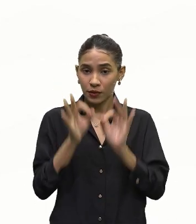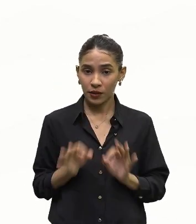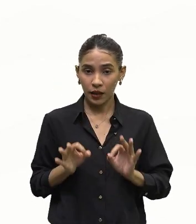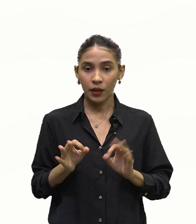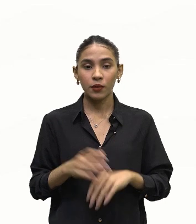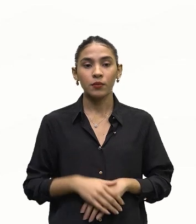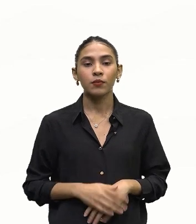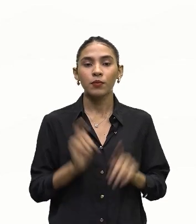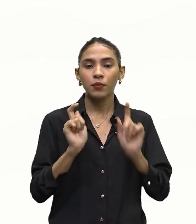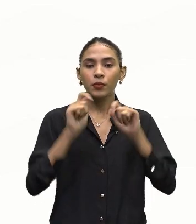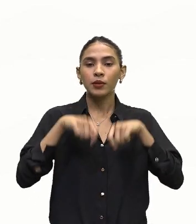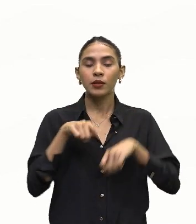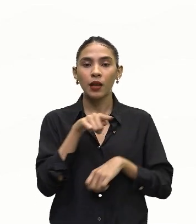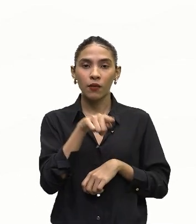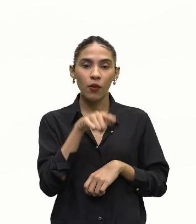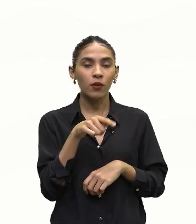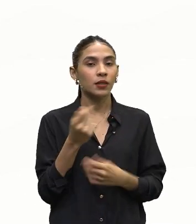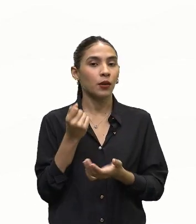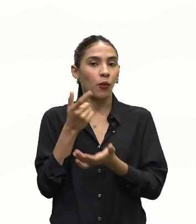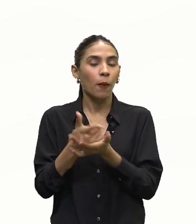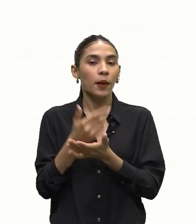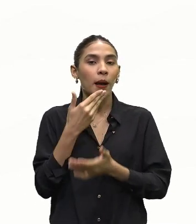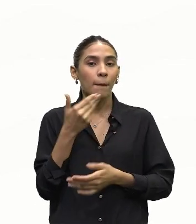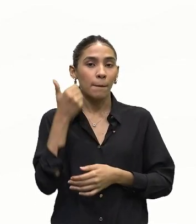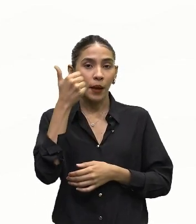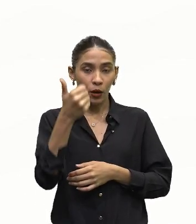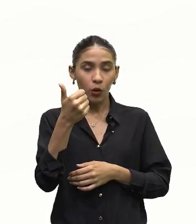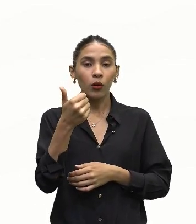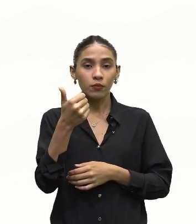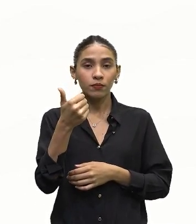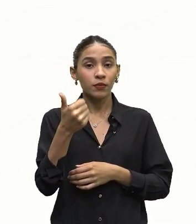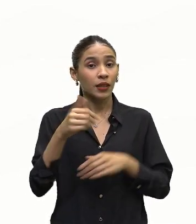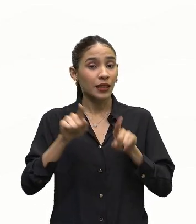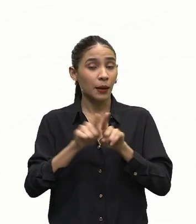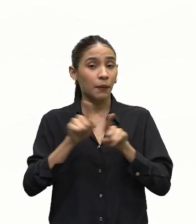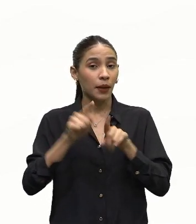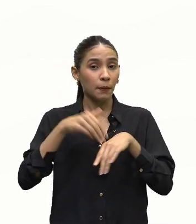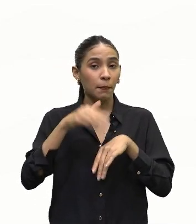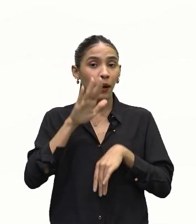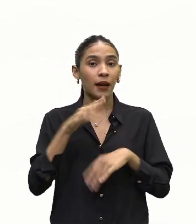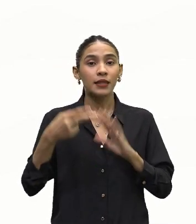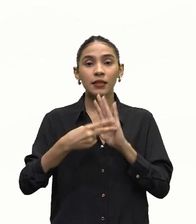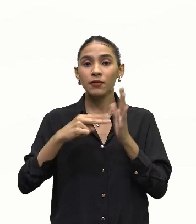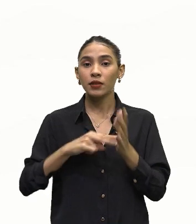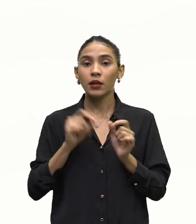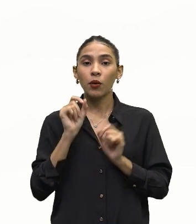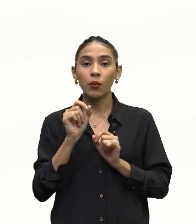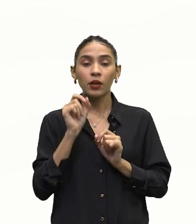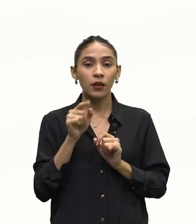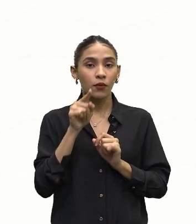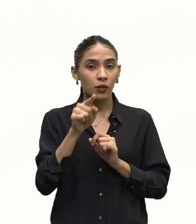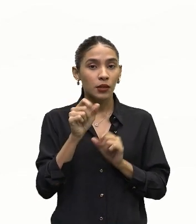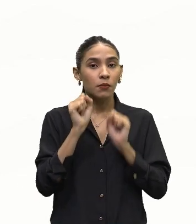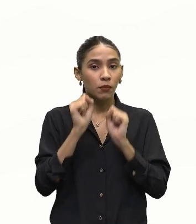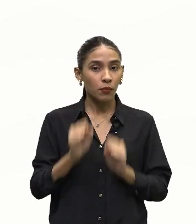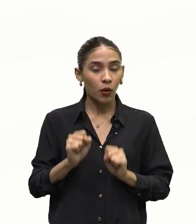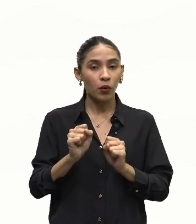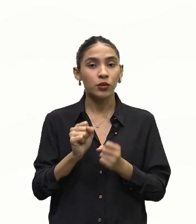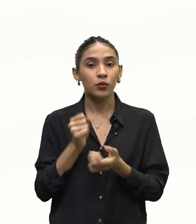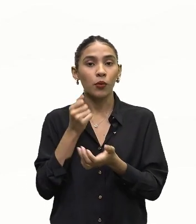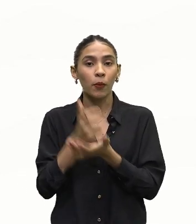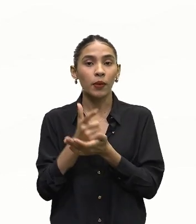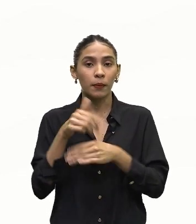consciente possibilita você consumir mais e melhor. Isso significa que você poderá consumir mais